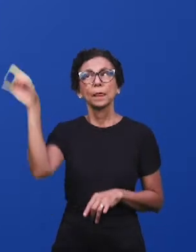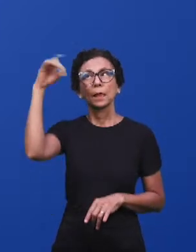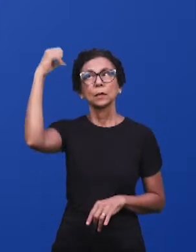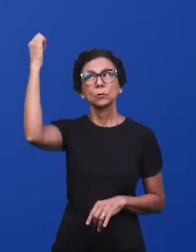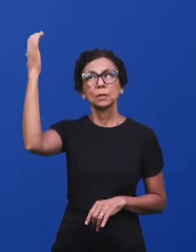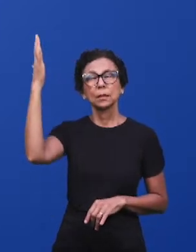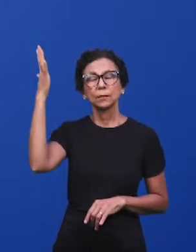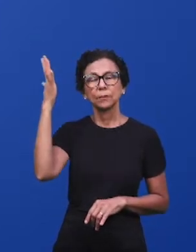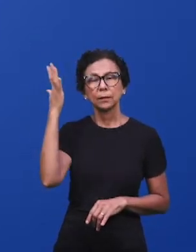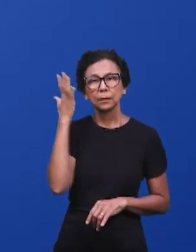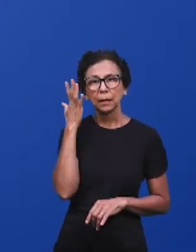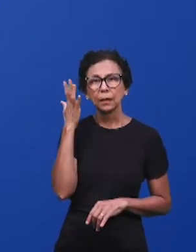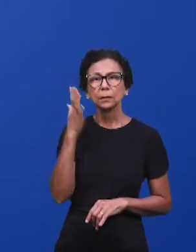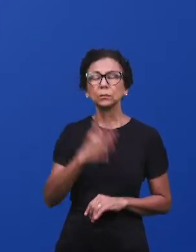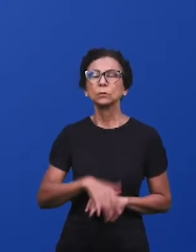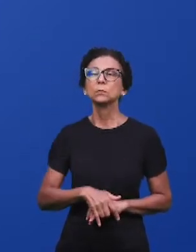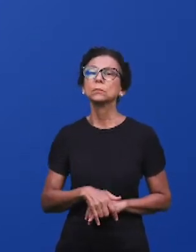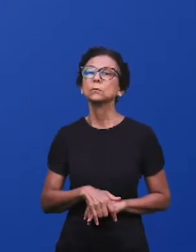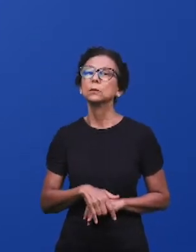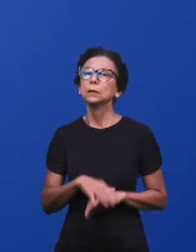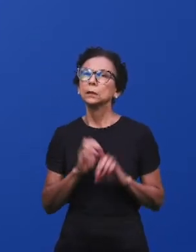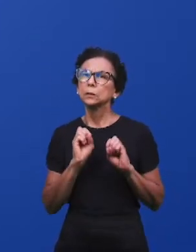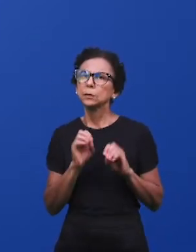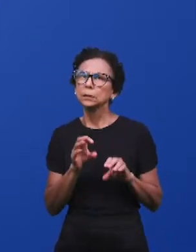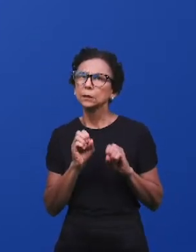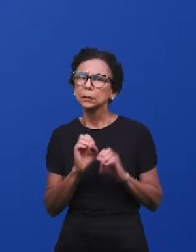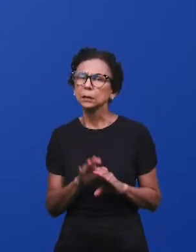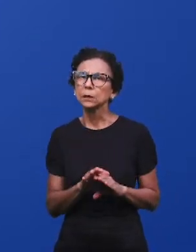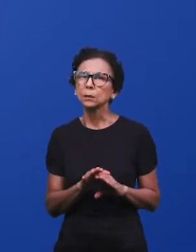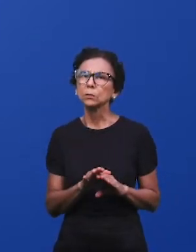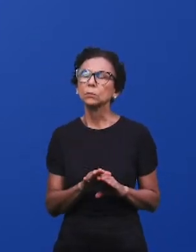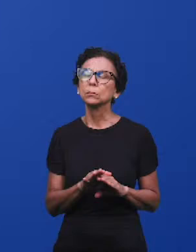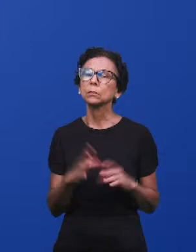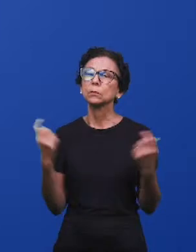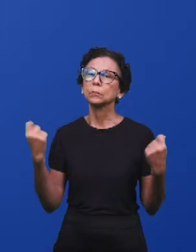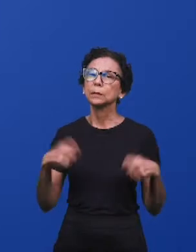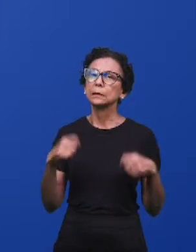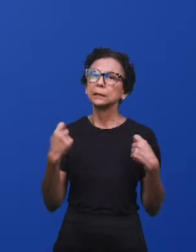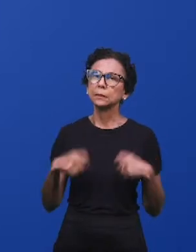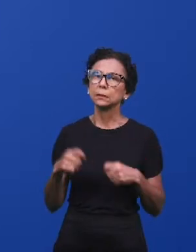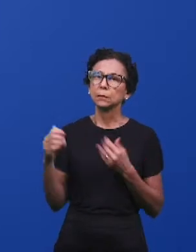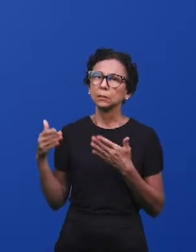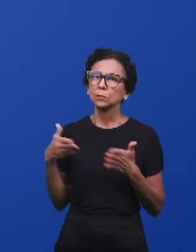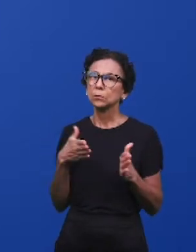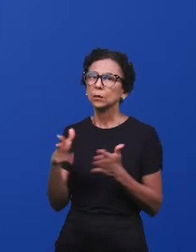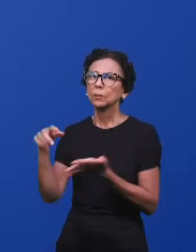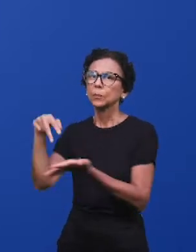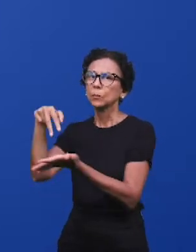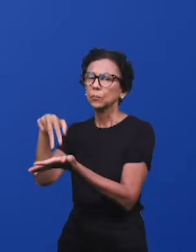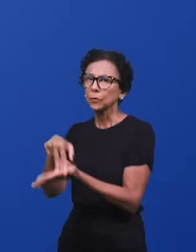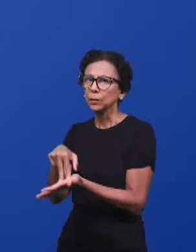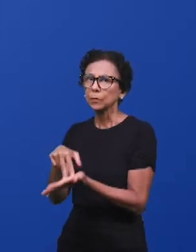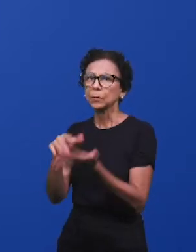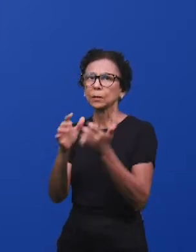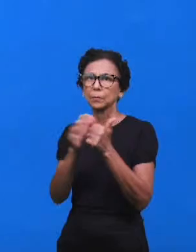para todos os dias da nossa caminhada, até a gente poder ouvir o Jesus chamar o nosso nome. Amém? A paz do Senhor